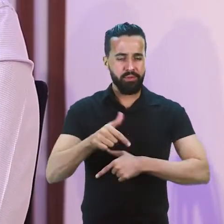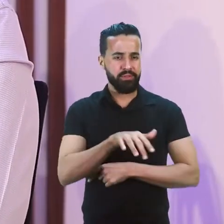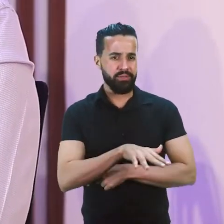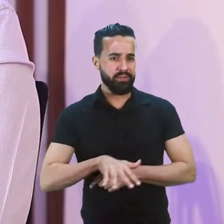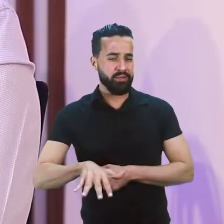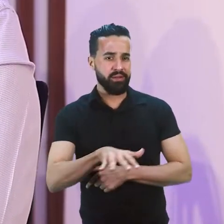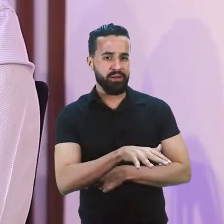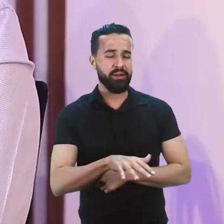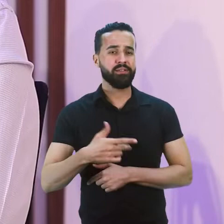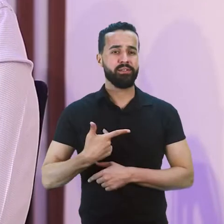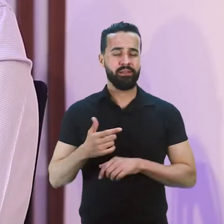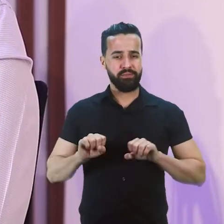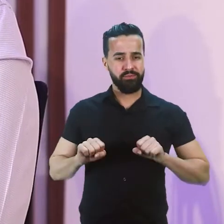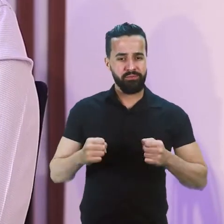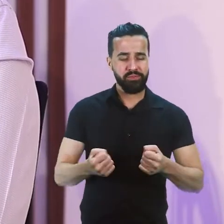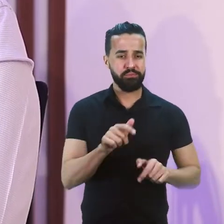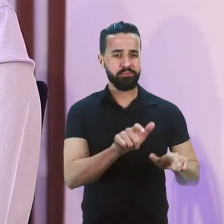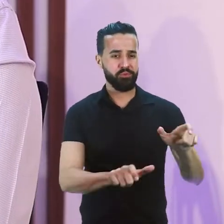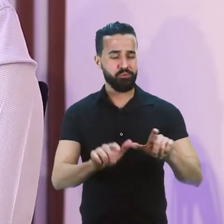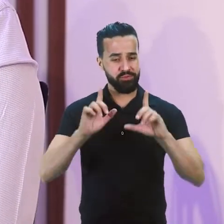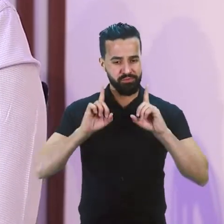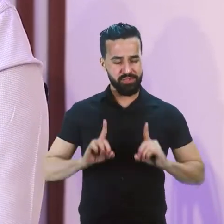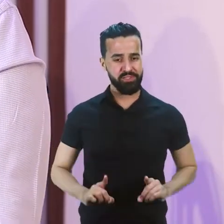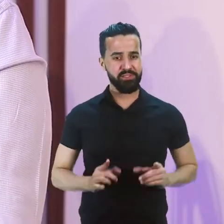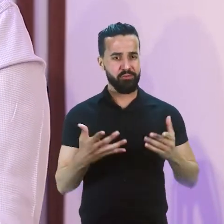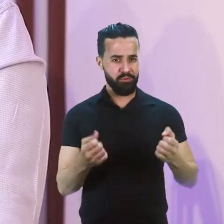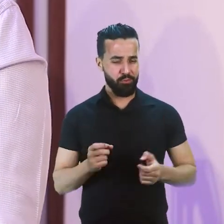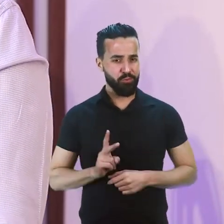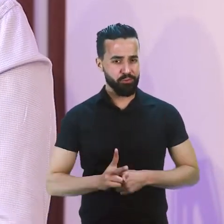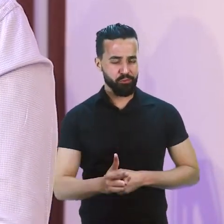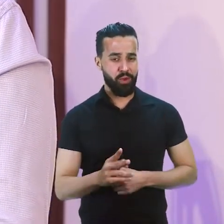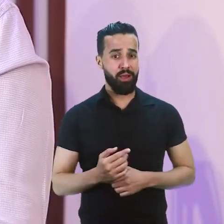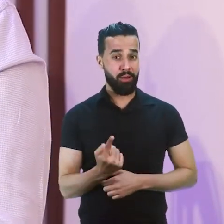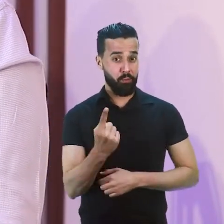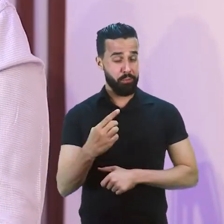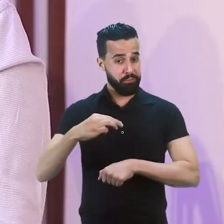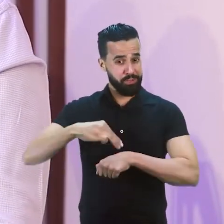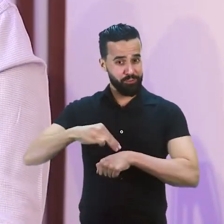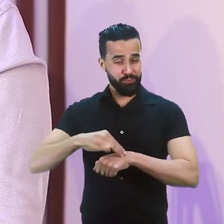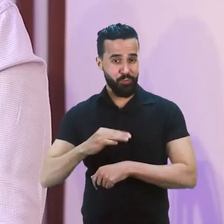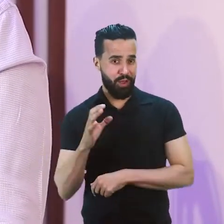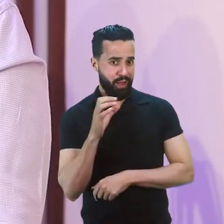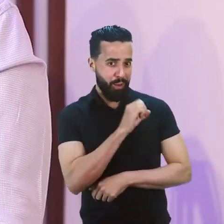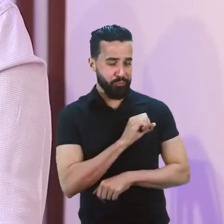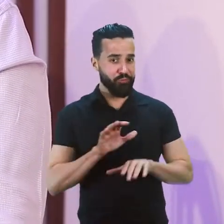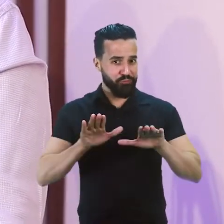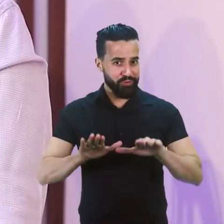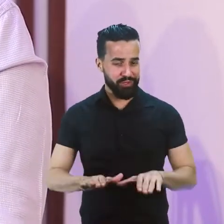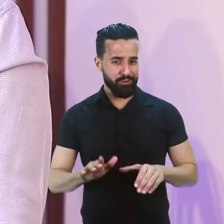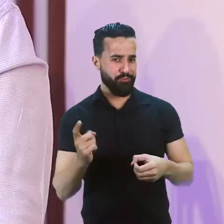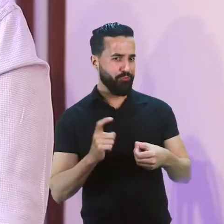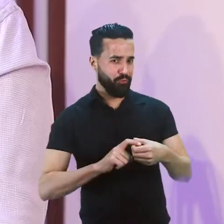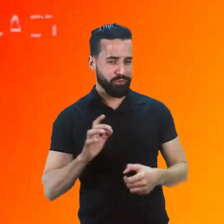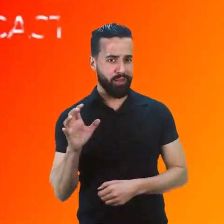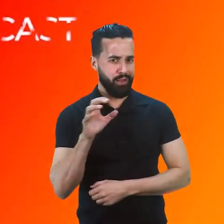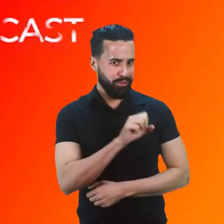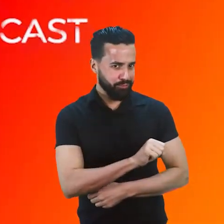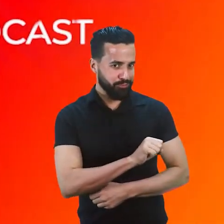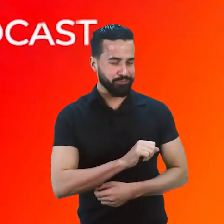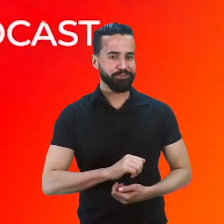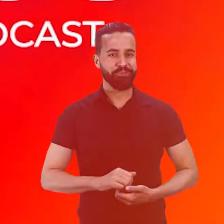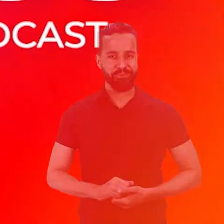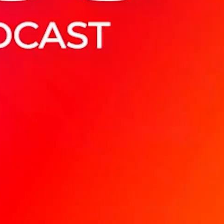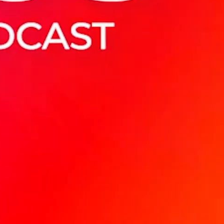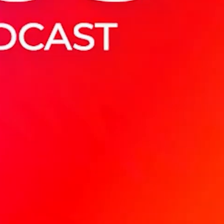nosso Herbert, vamos continuar esse papo descontraído. É só um minuto, não saia daí, voltamos rapidão.